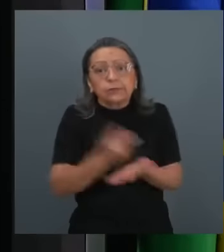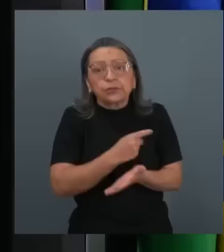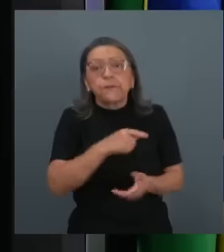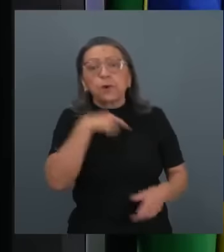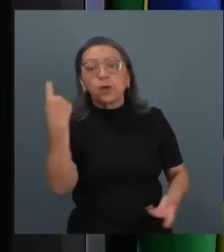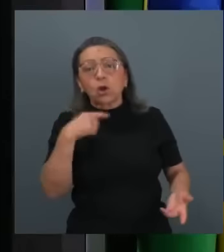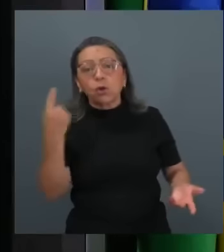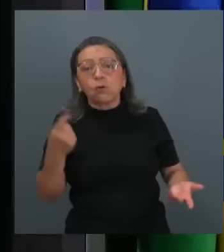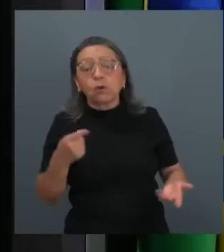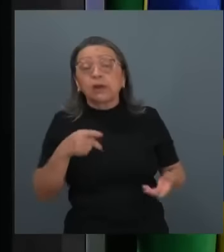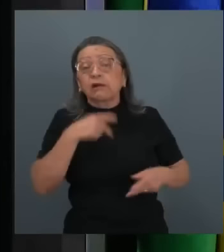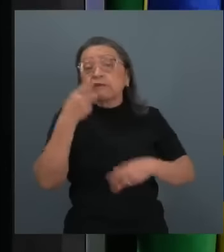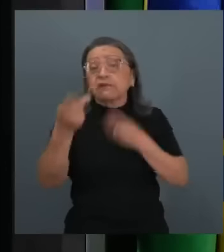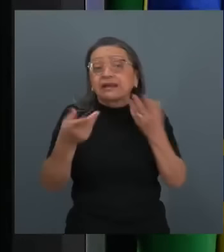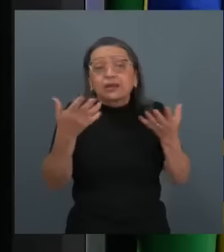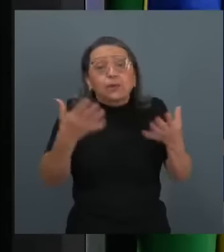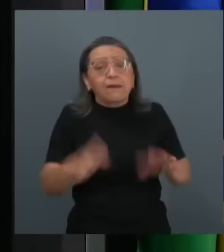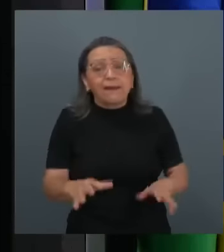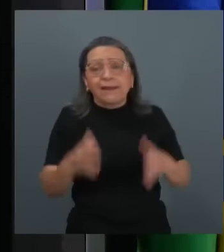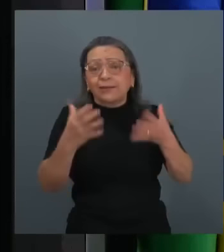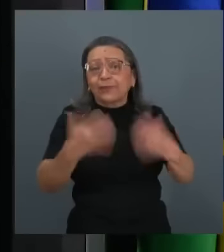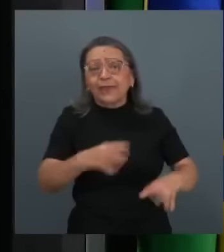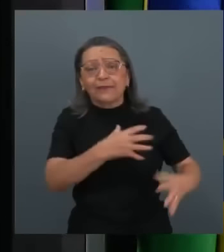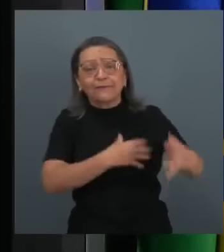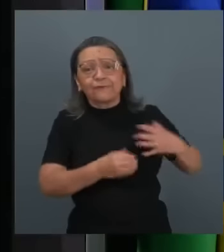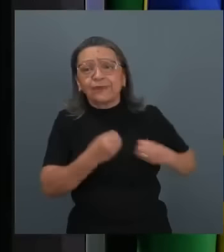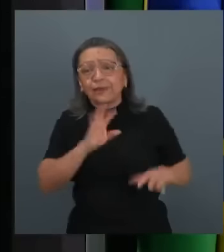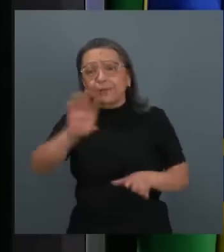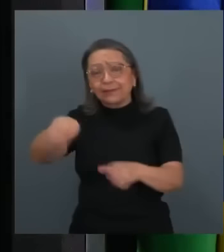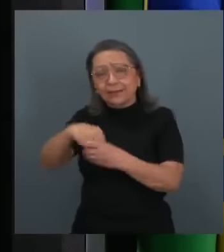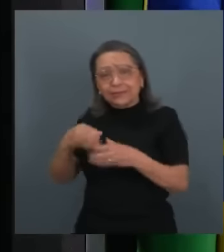mortos, falando que não queriam que o filho entrasse